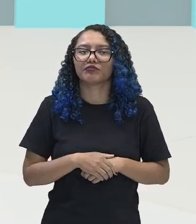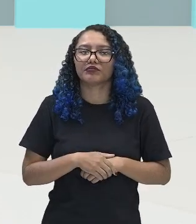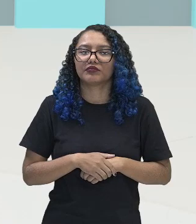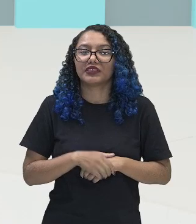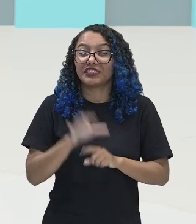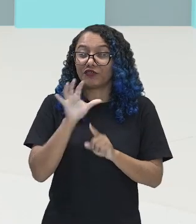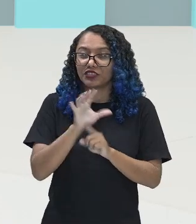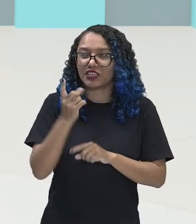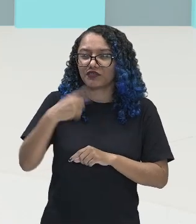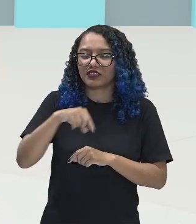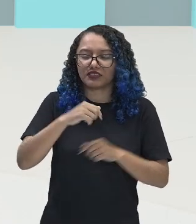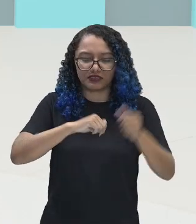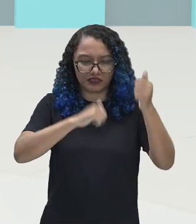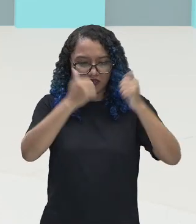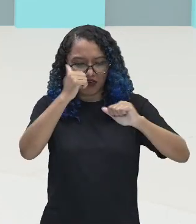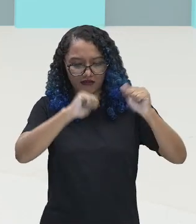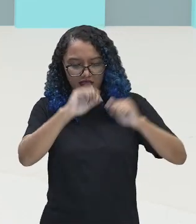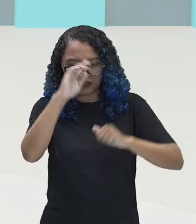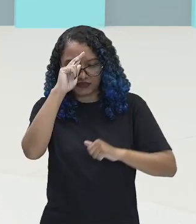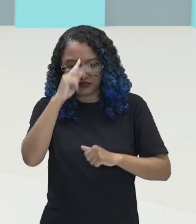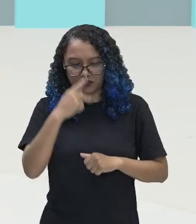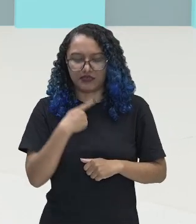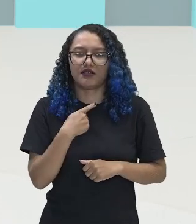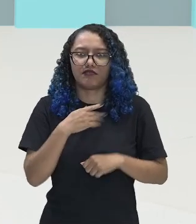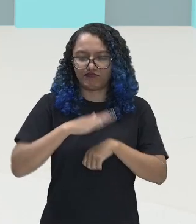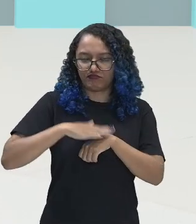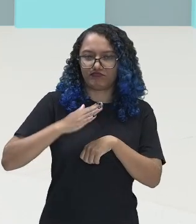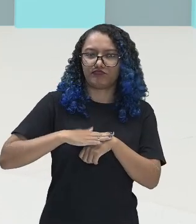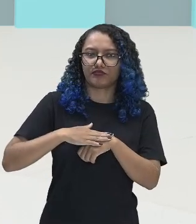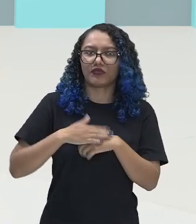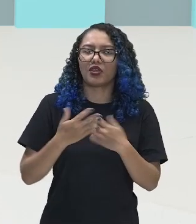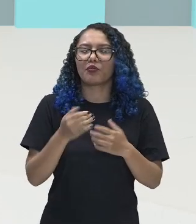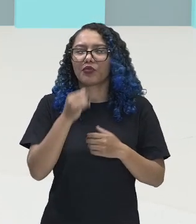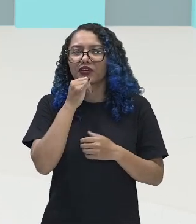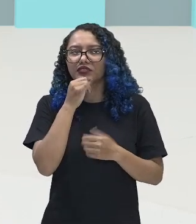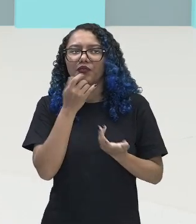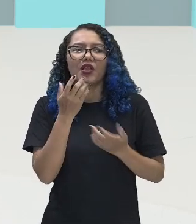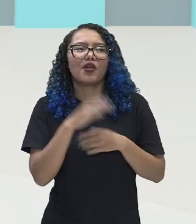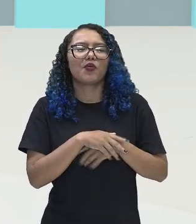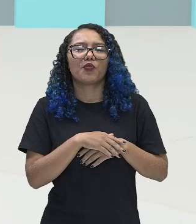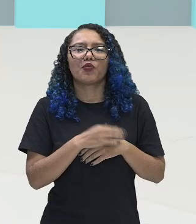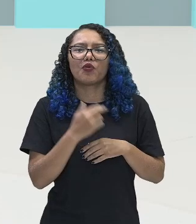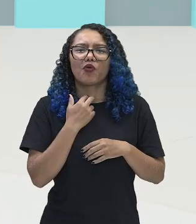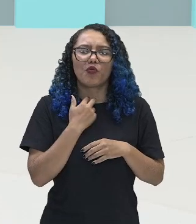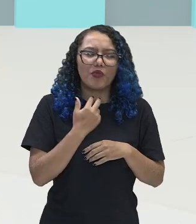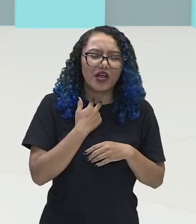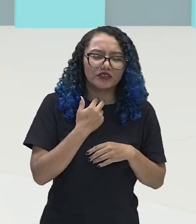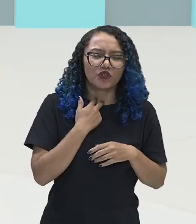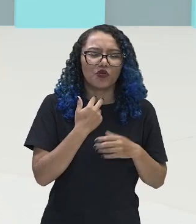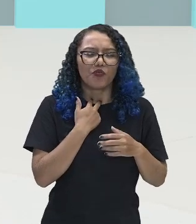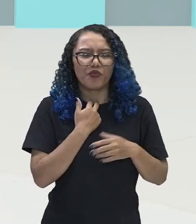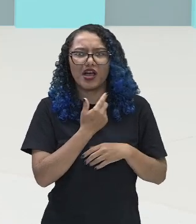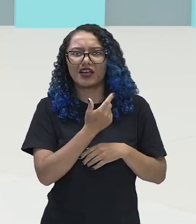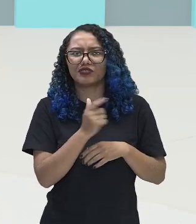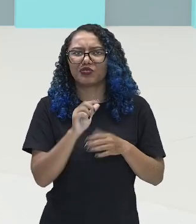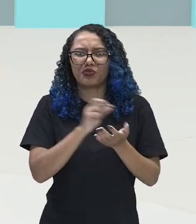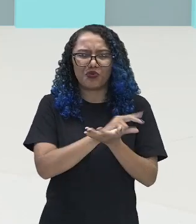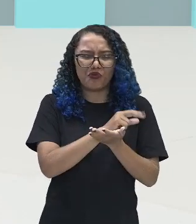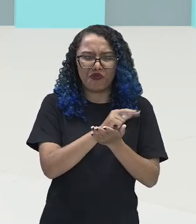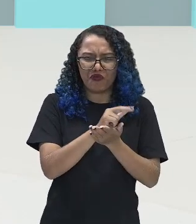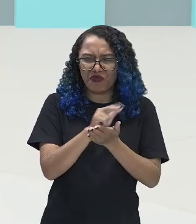realmente, nossa, eu estou fazendo qualquer outra coisa com o meu tempo e não apreciando as coisas